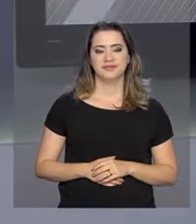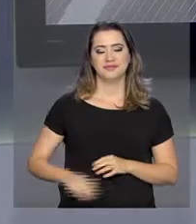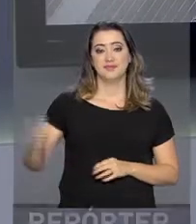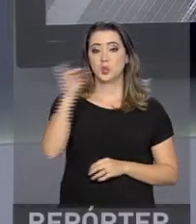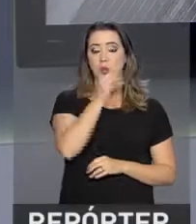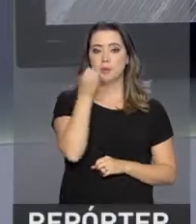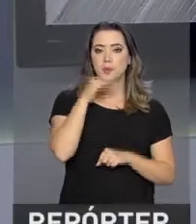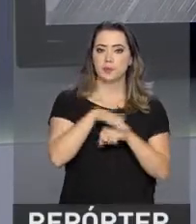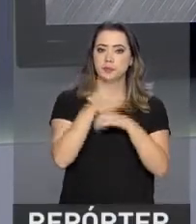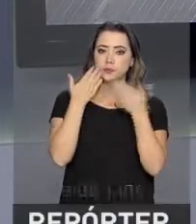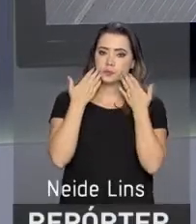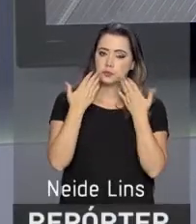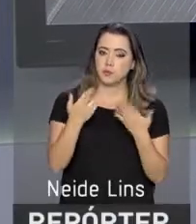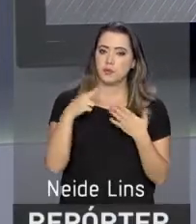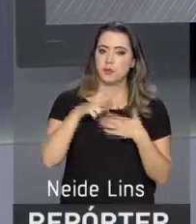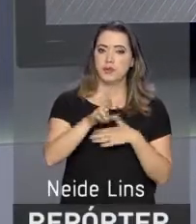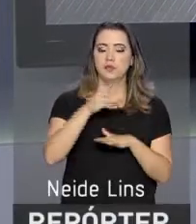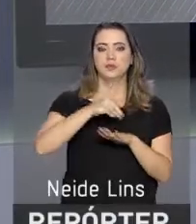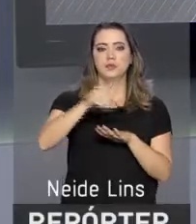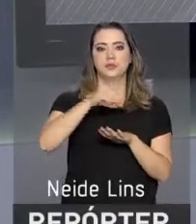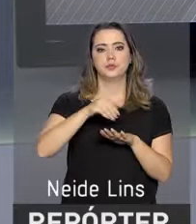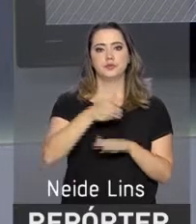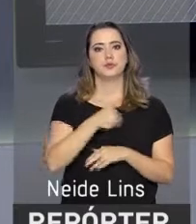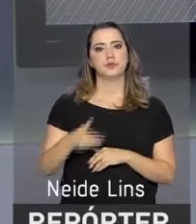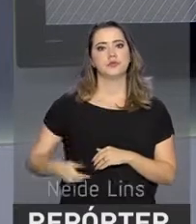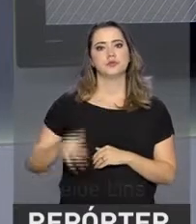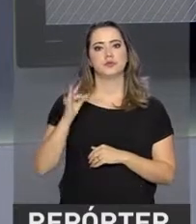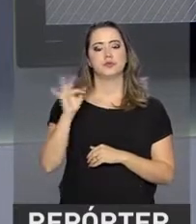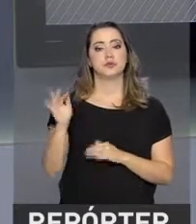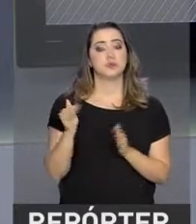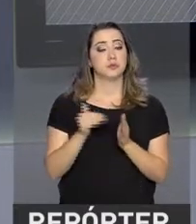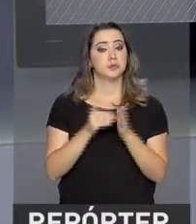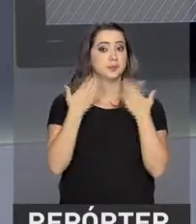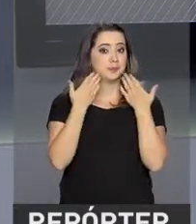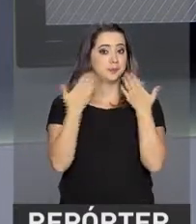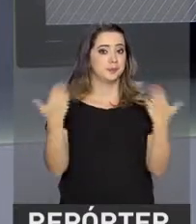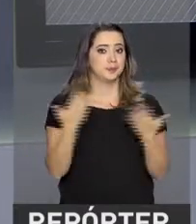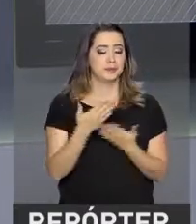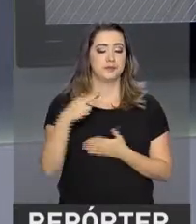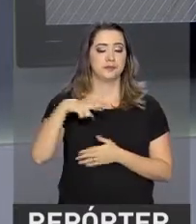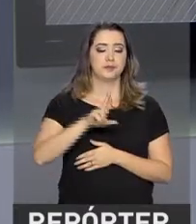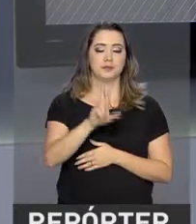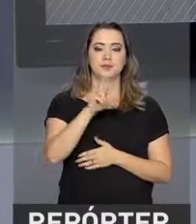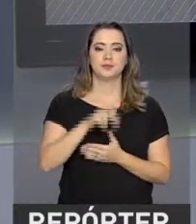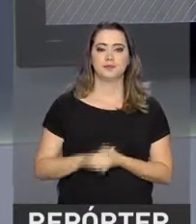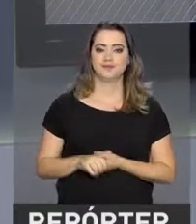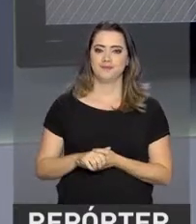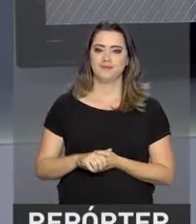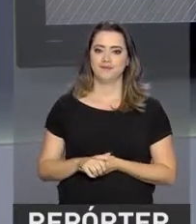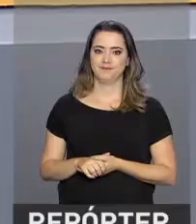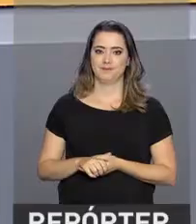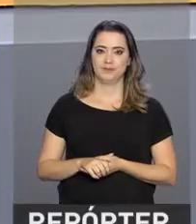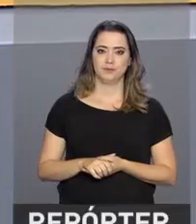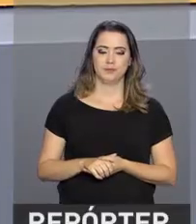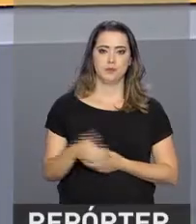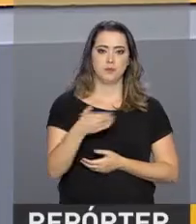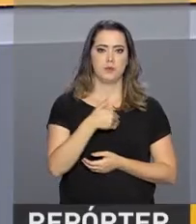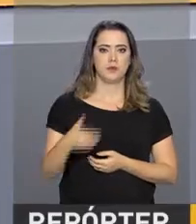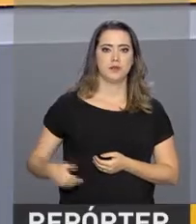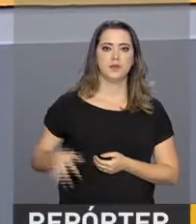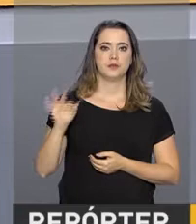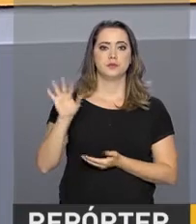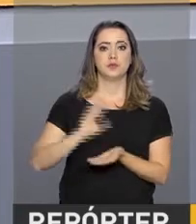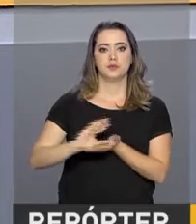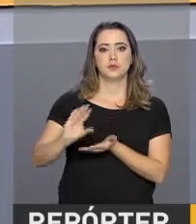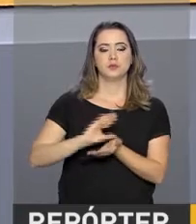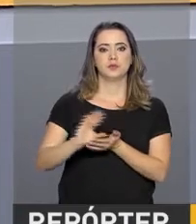Olá, boa noite. Você acompanha agora as notícias do governo federal na última edição de hoje do Repórter NBR. O governo